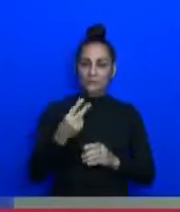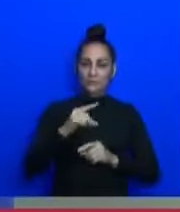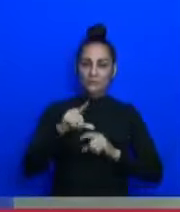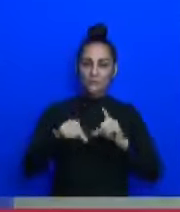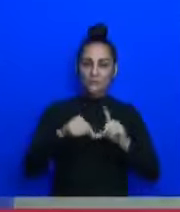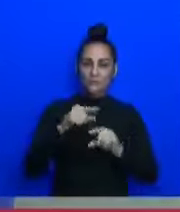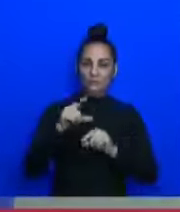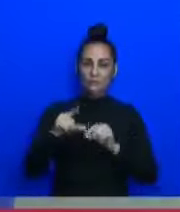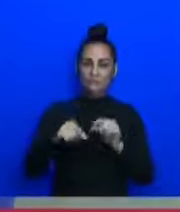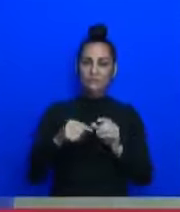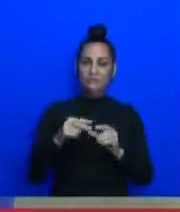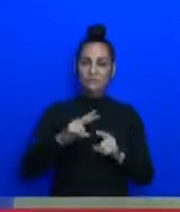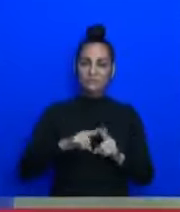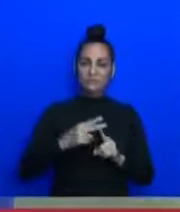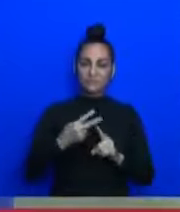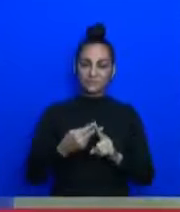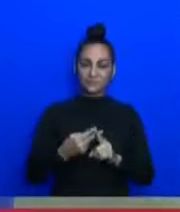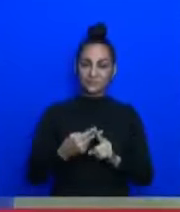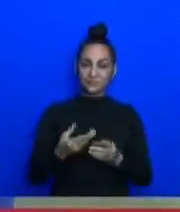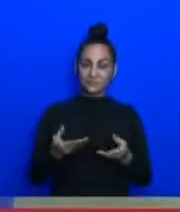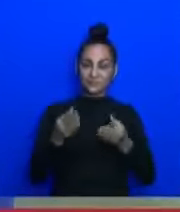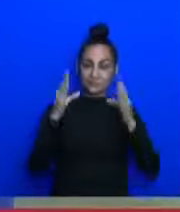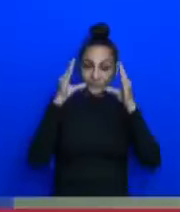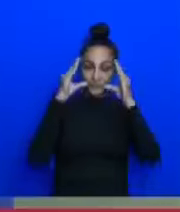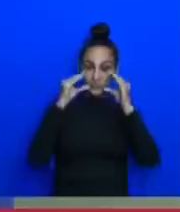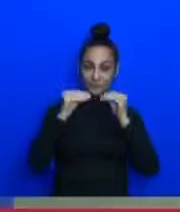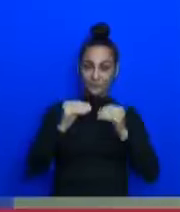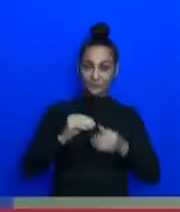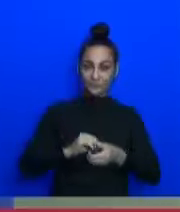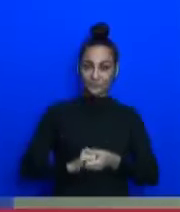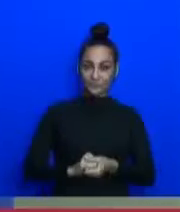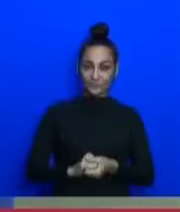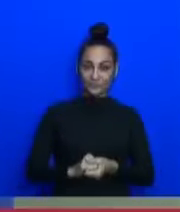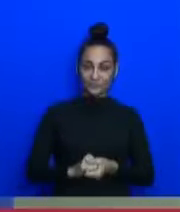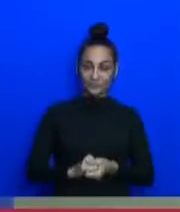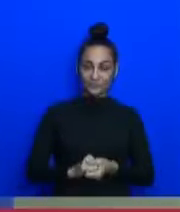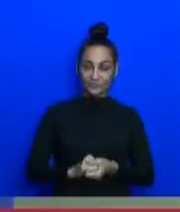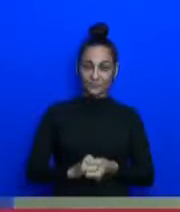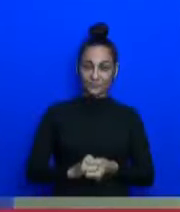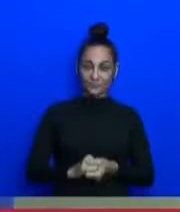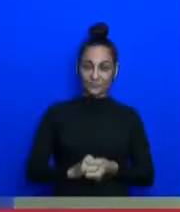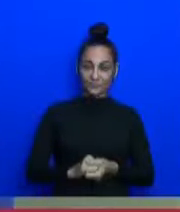segundo sorteio da dupla cena desta noite.